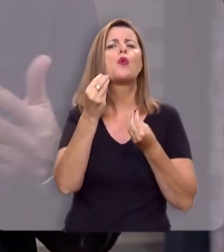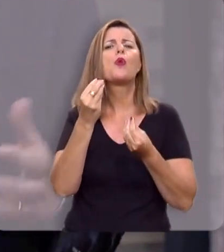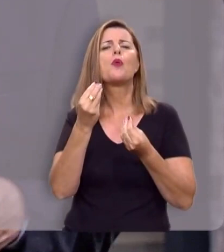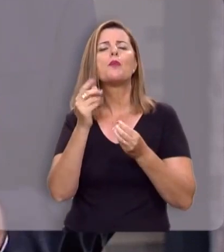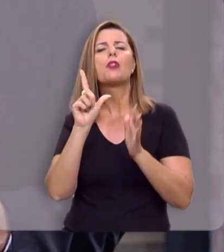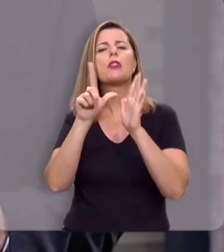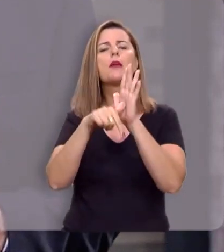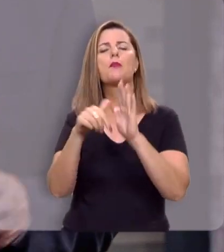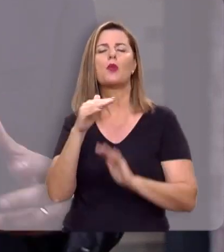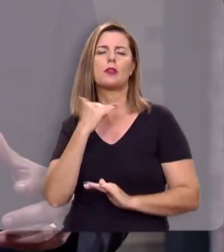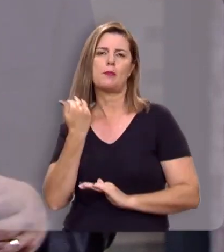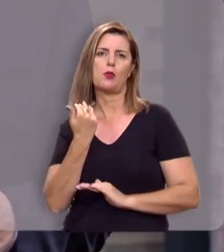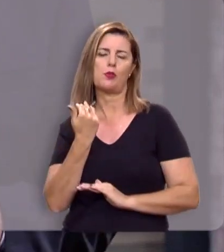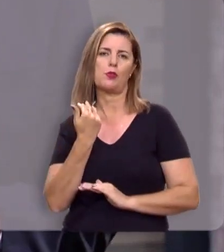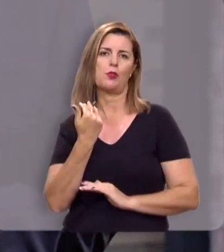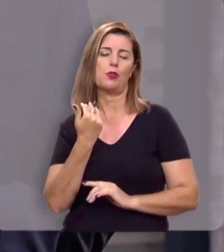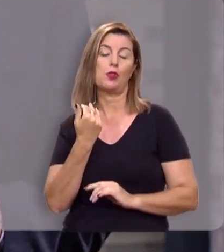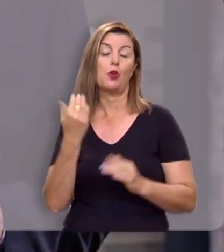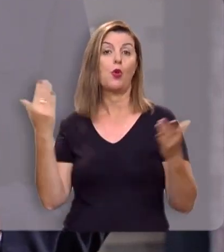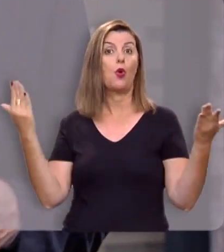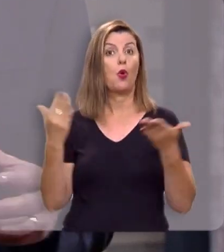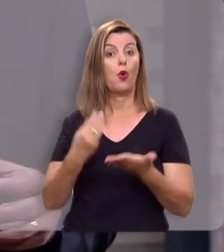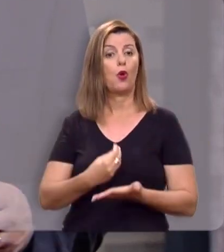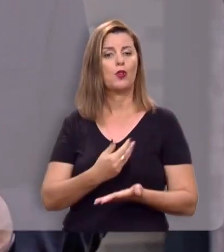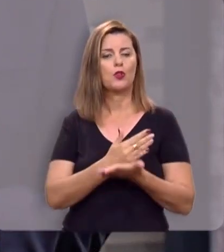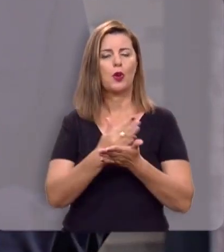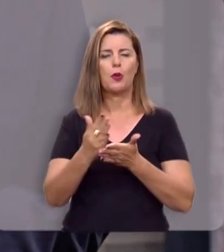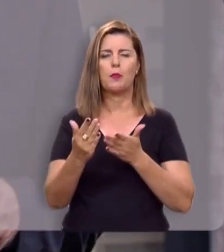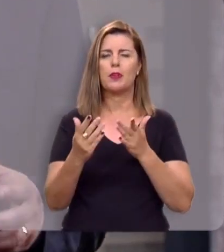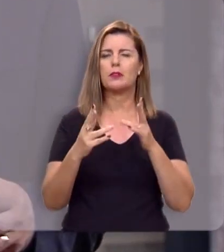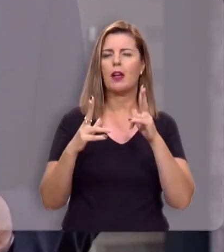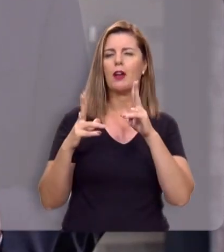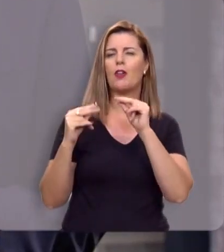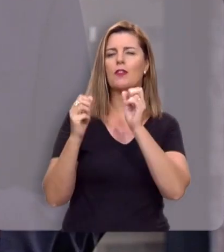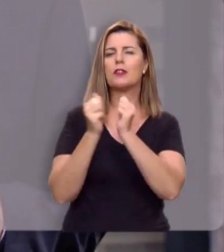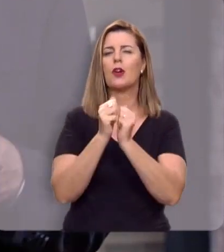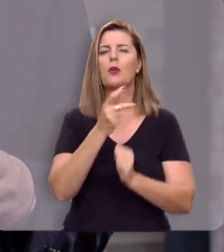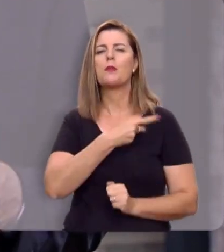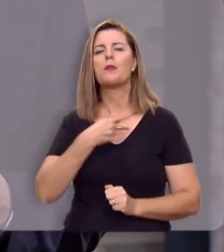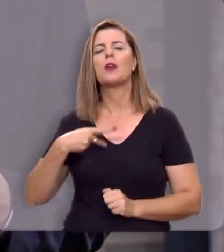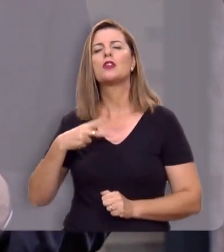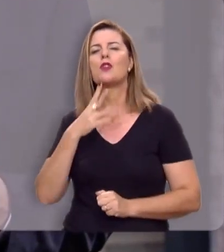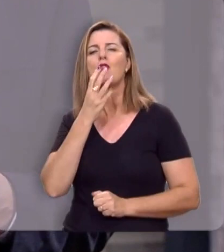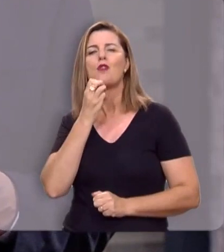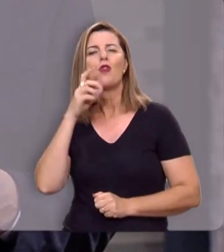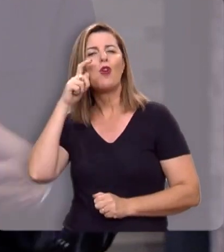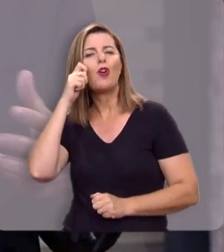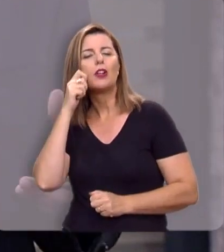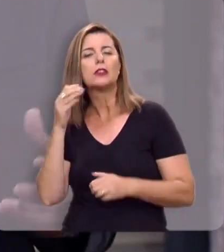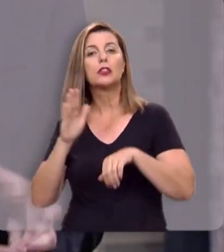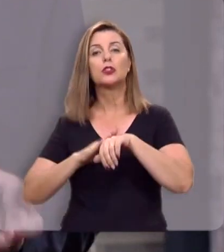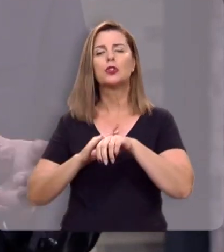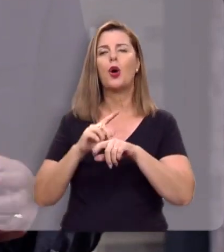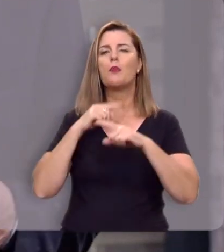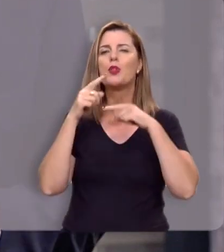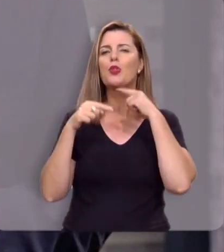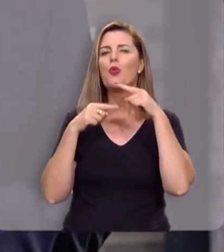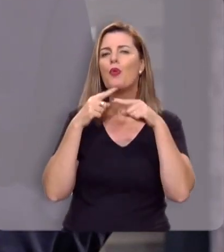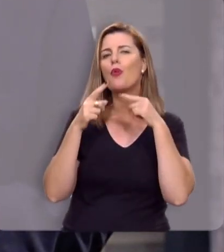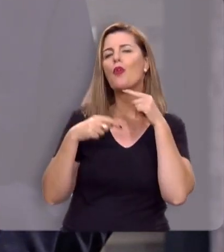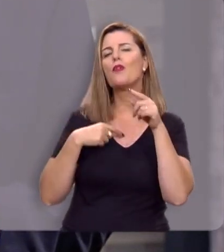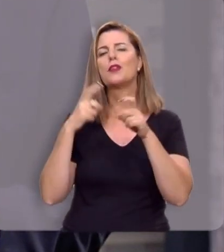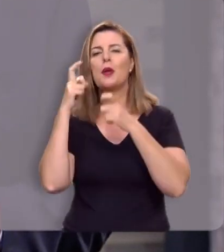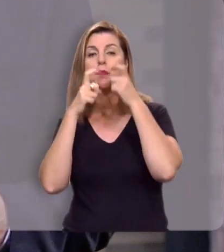virá depois da vida. Hoje eu vou conversar daqui a pouquinho com o pastor Roster exatamente sobre essas dúvidas, sobre